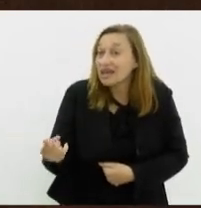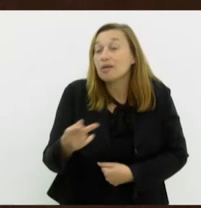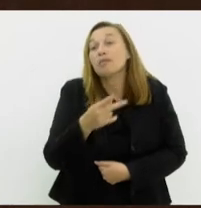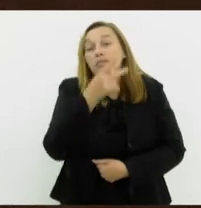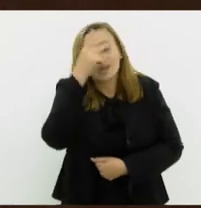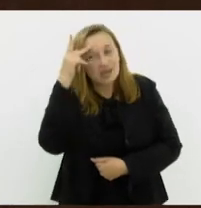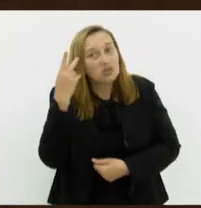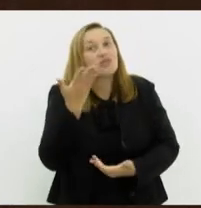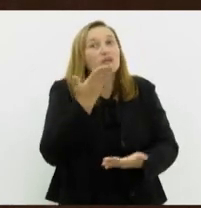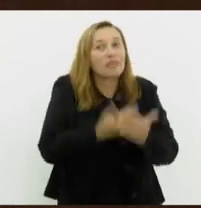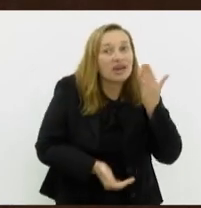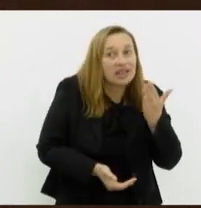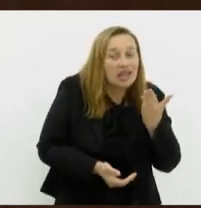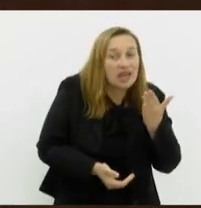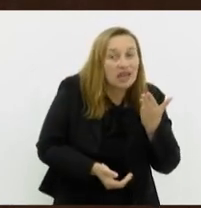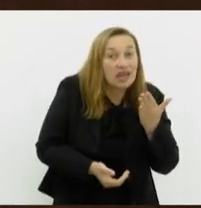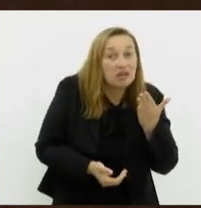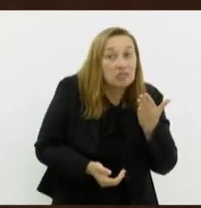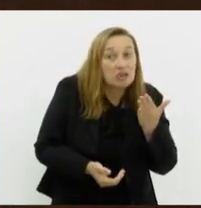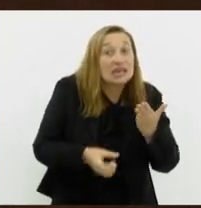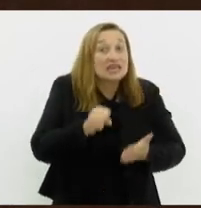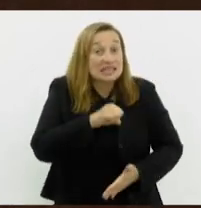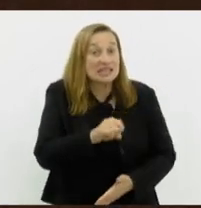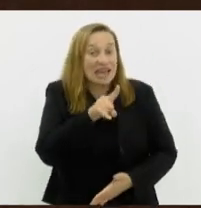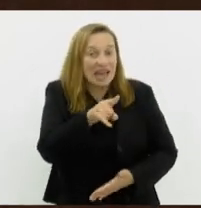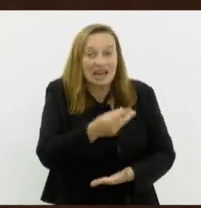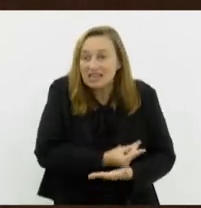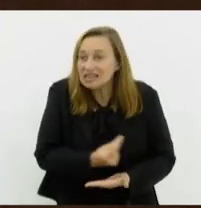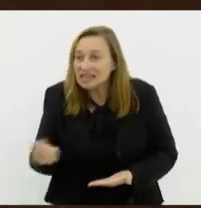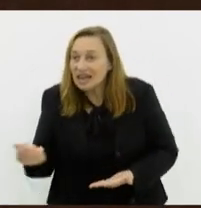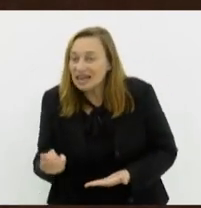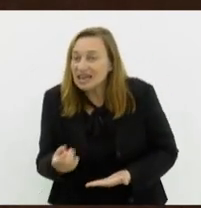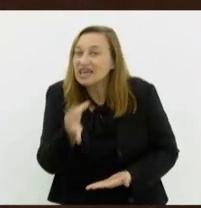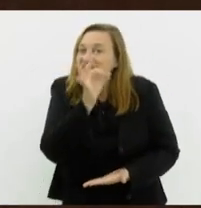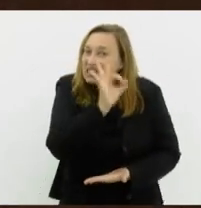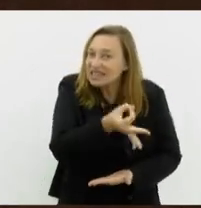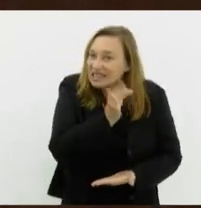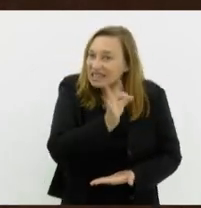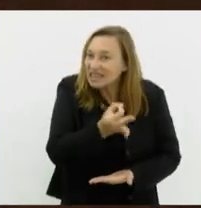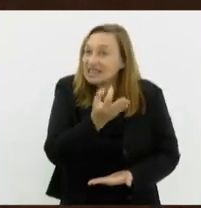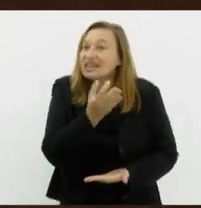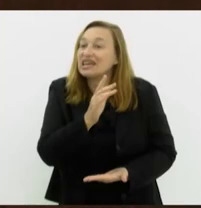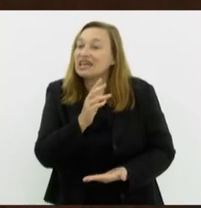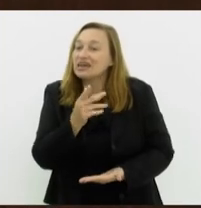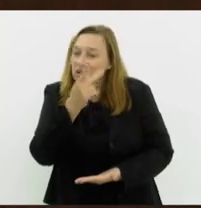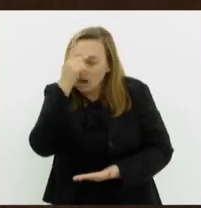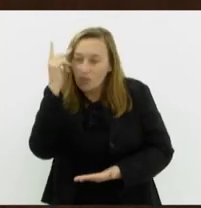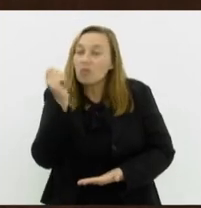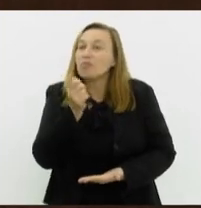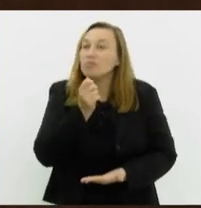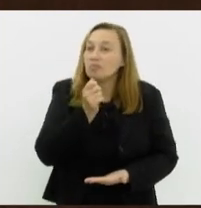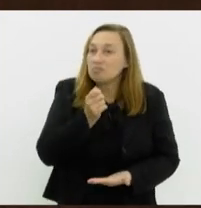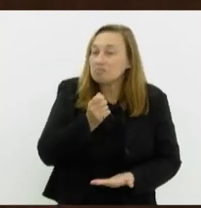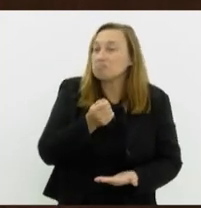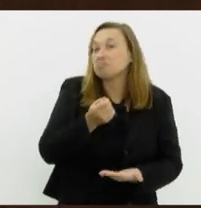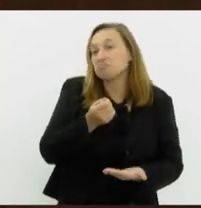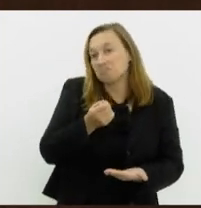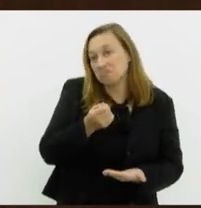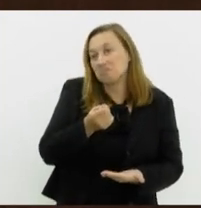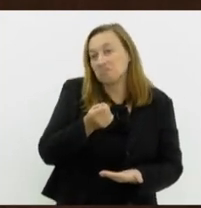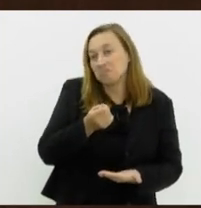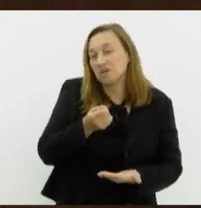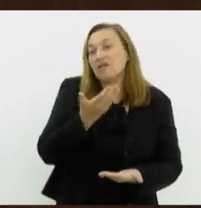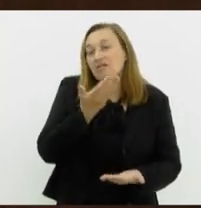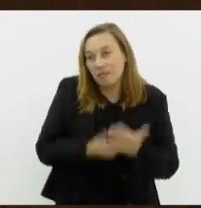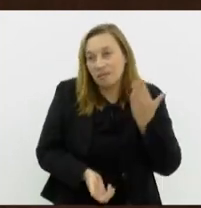isso que nós temos que saber, pô. Se ela sair, tia Ju, eu tenho certeza que a mamata de alguém vai acabar. Mas enquanto ela não sair, nós vamos estar aqui denunciando as